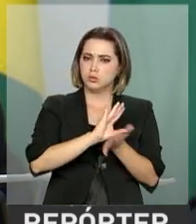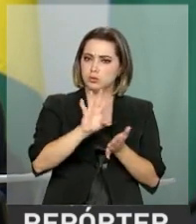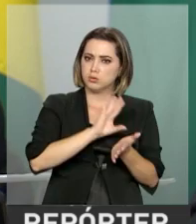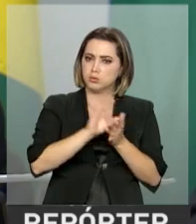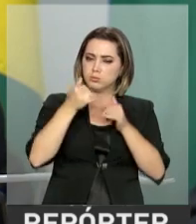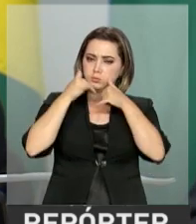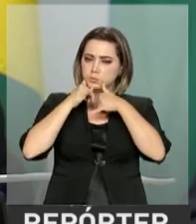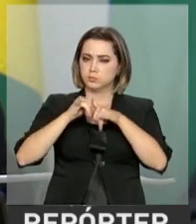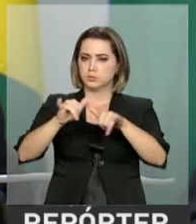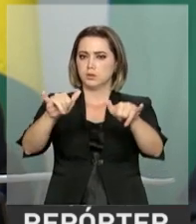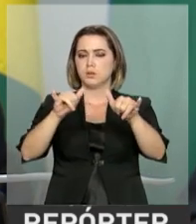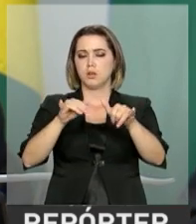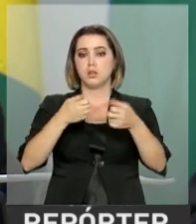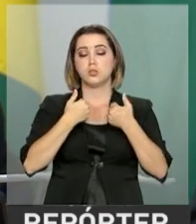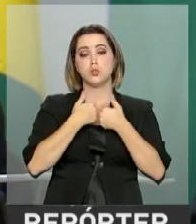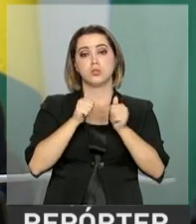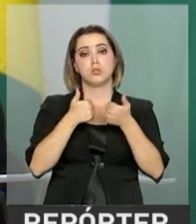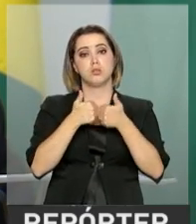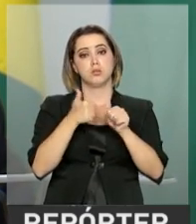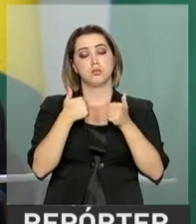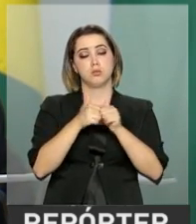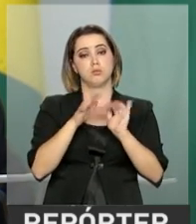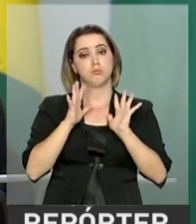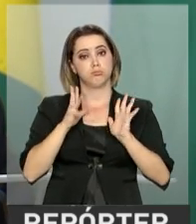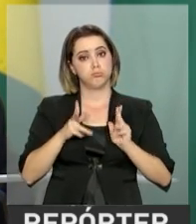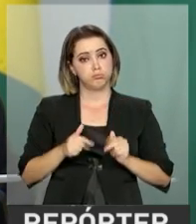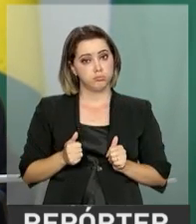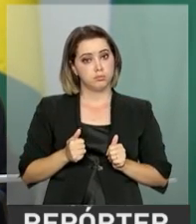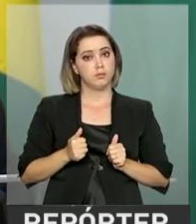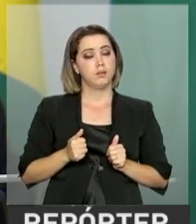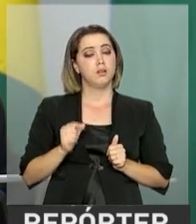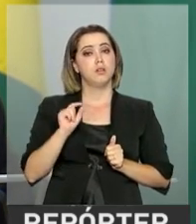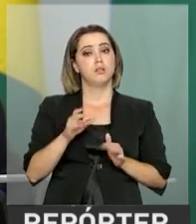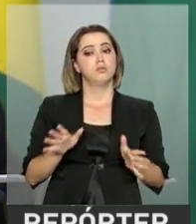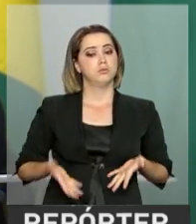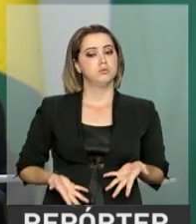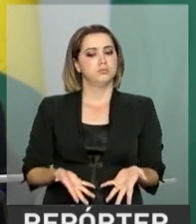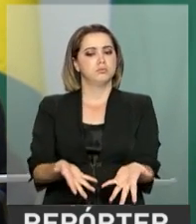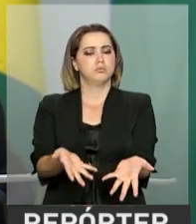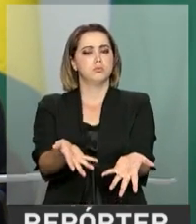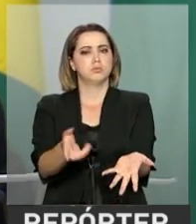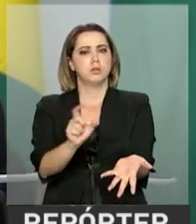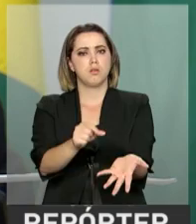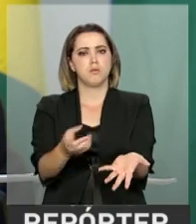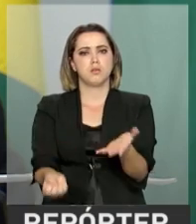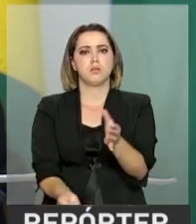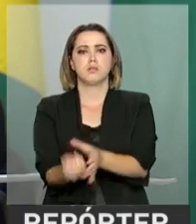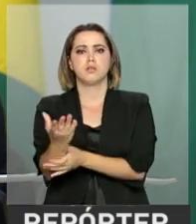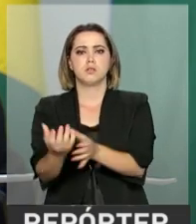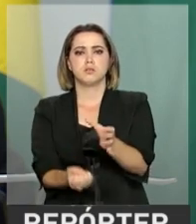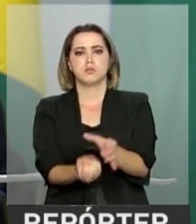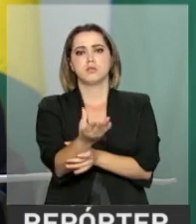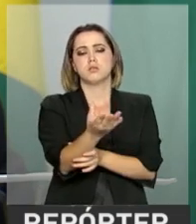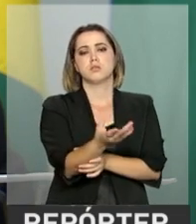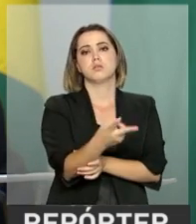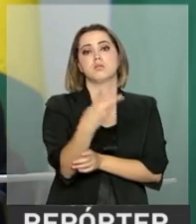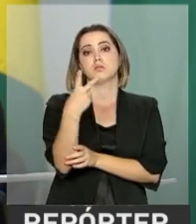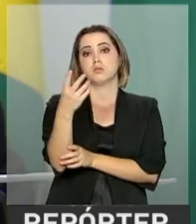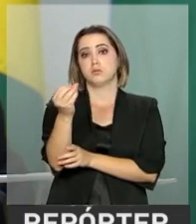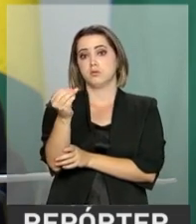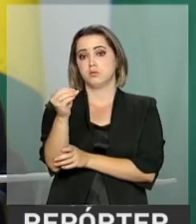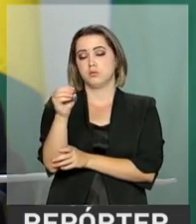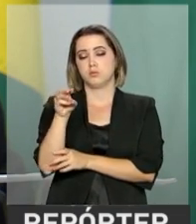de energia Transportes e saneamento e que promoverão a criação de cerca de 200.000